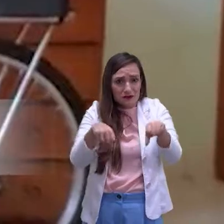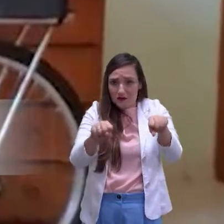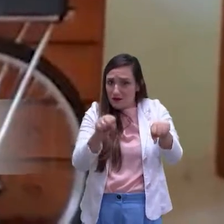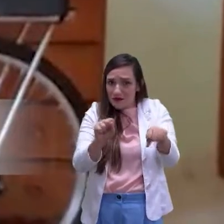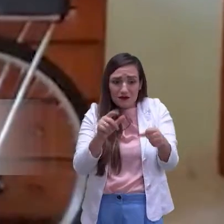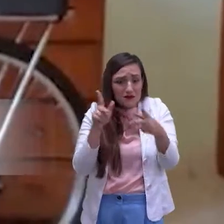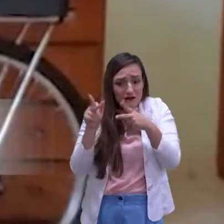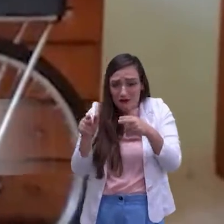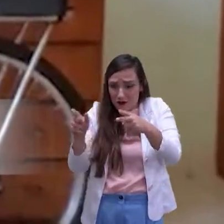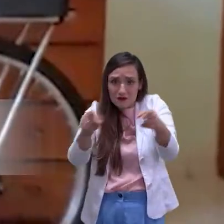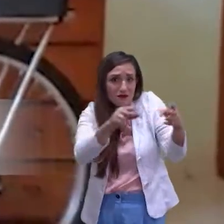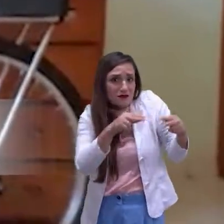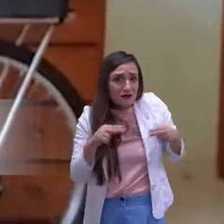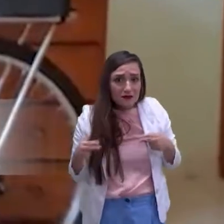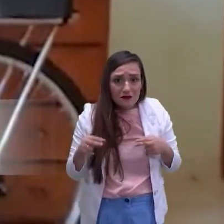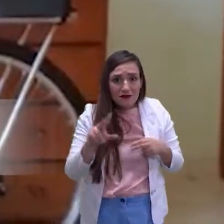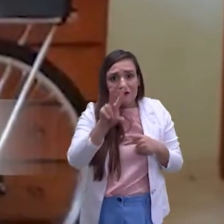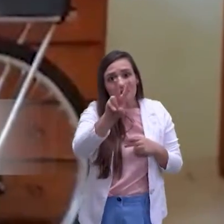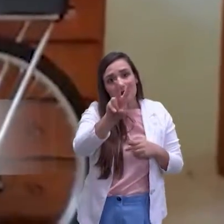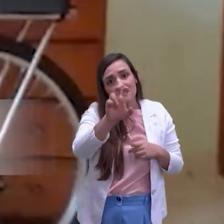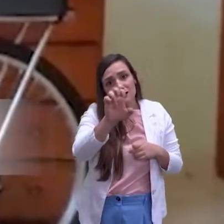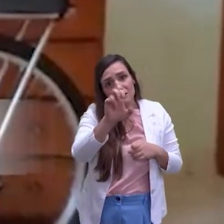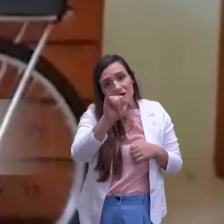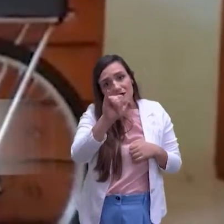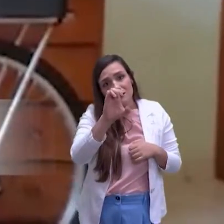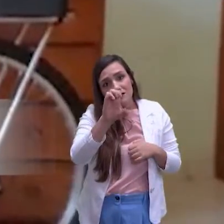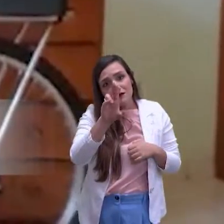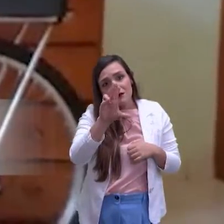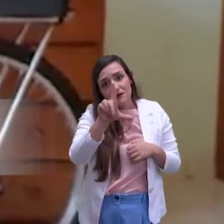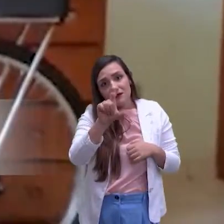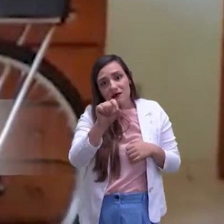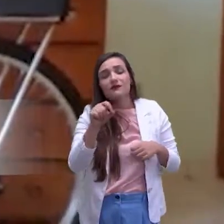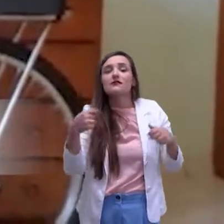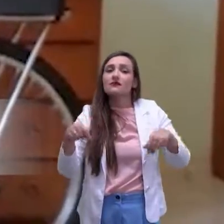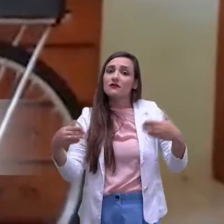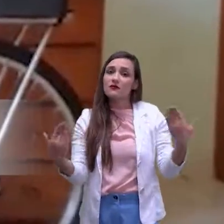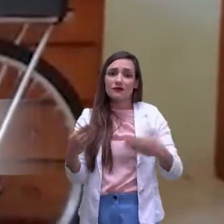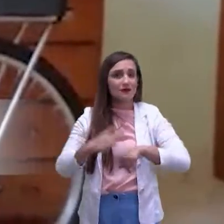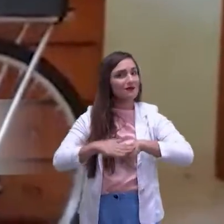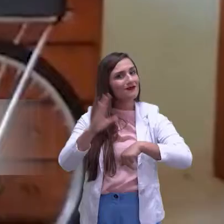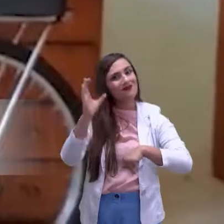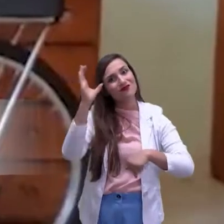CTB, e que seja capaz de trazer a